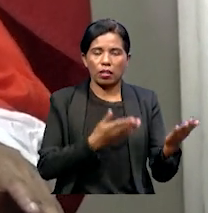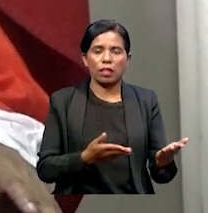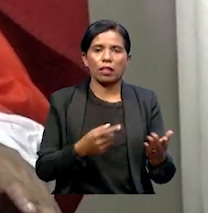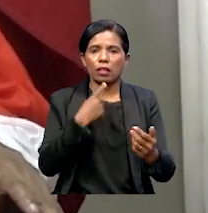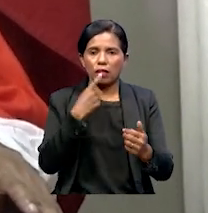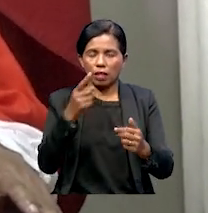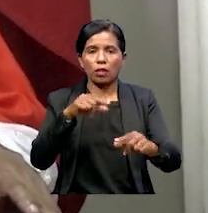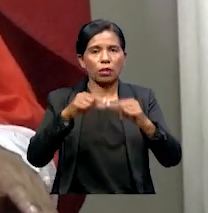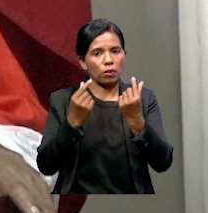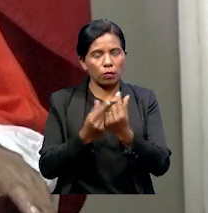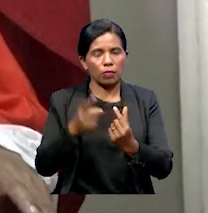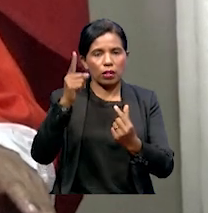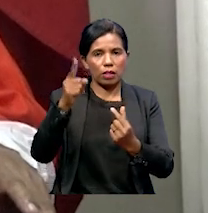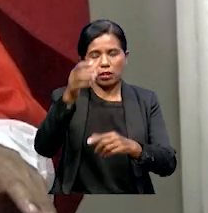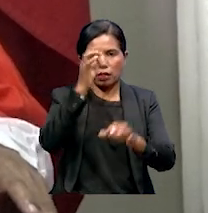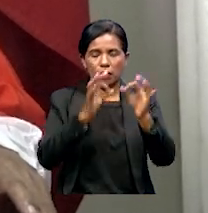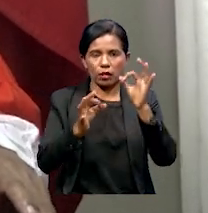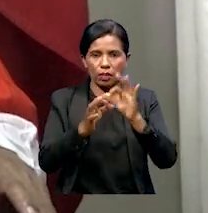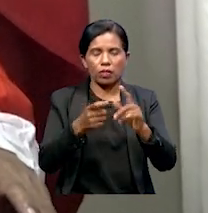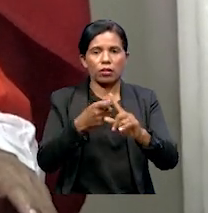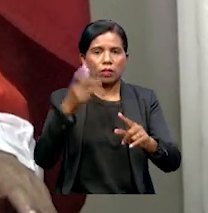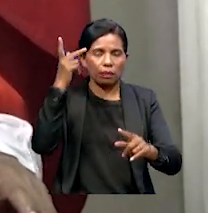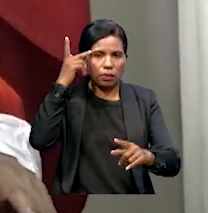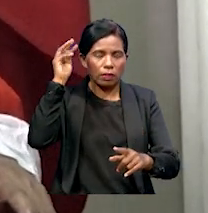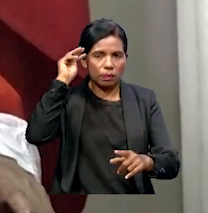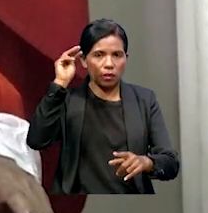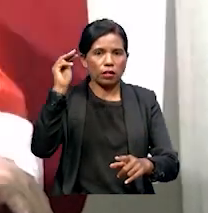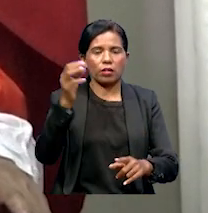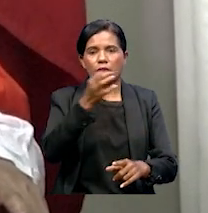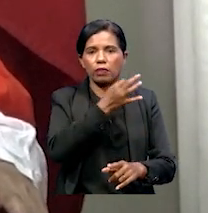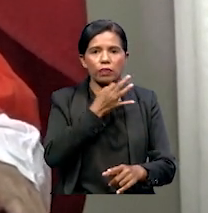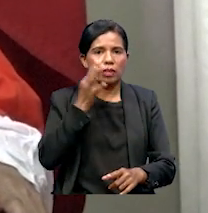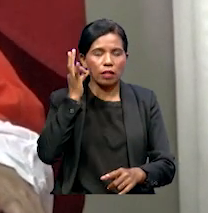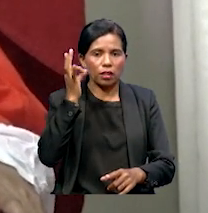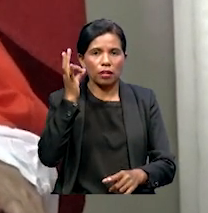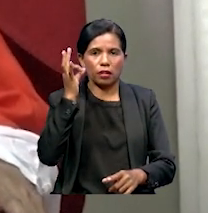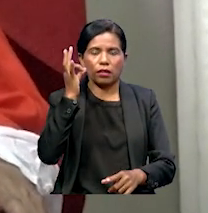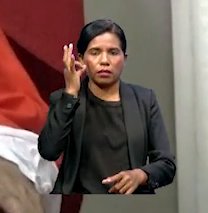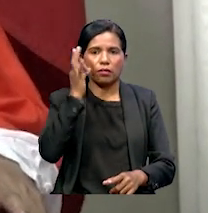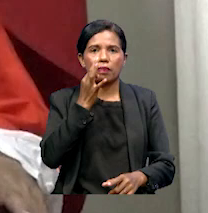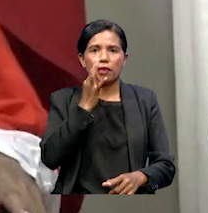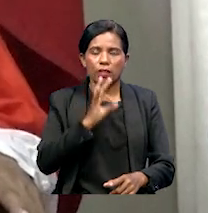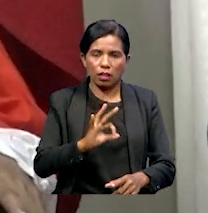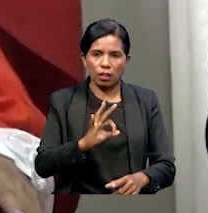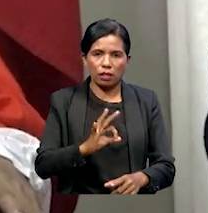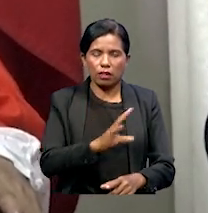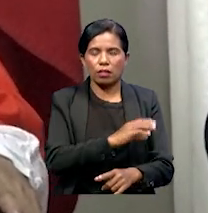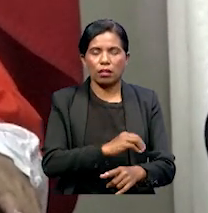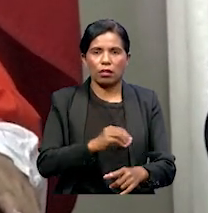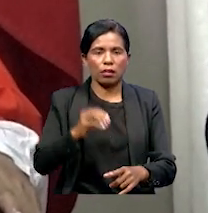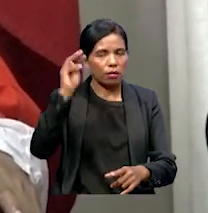Equipa ida, na minha chefia, você, excelente senhor ministro Fidelis Magalhães, junto com o senhor ministro José